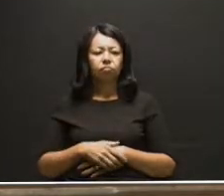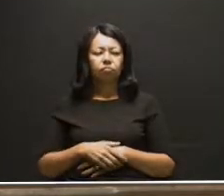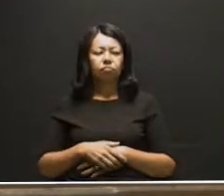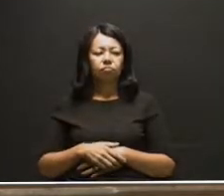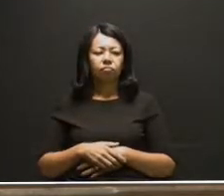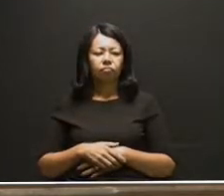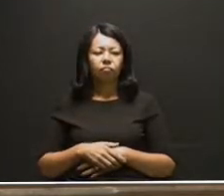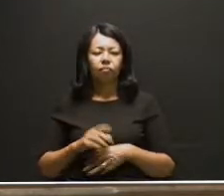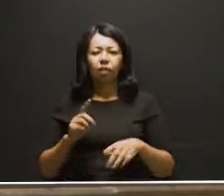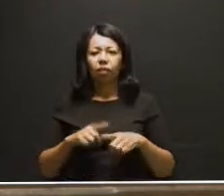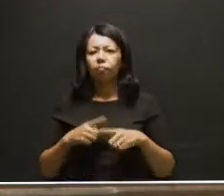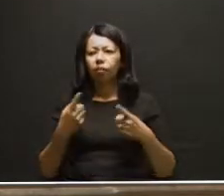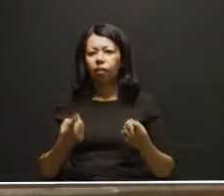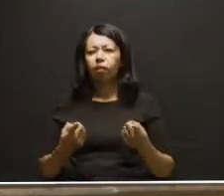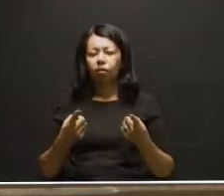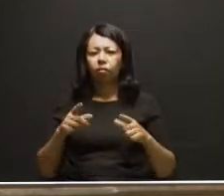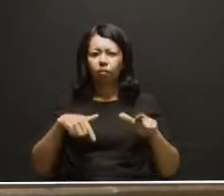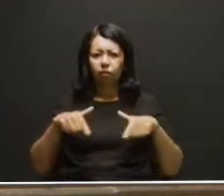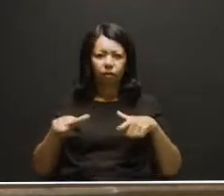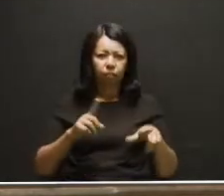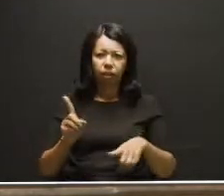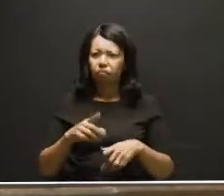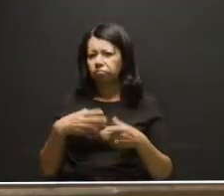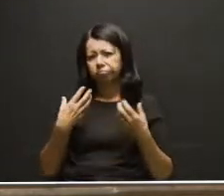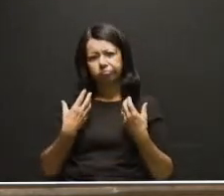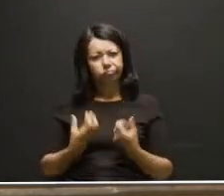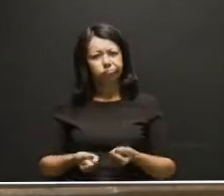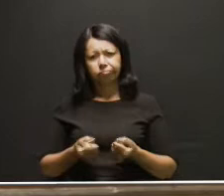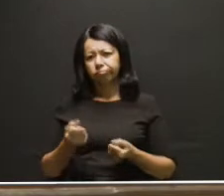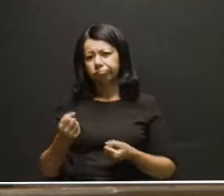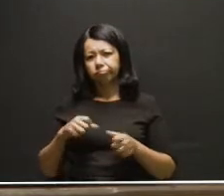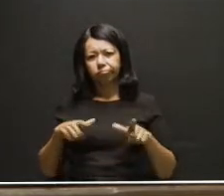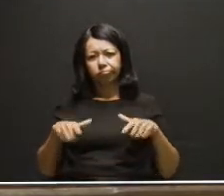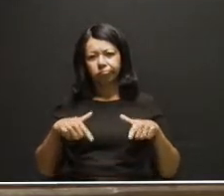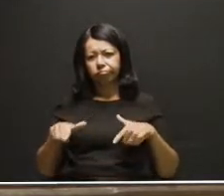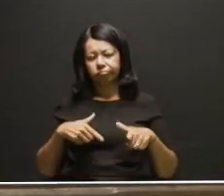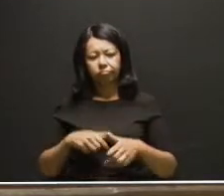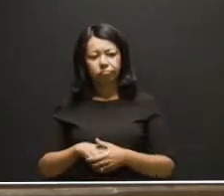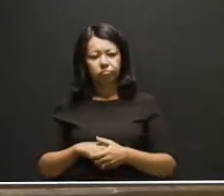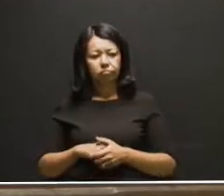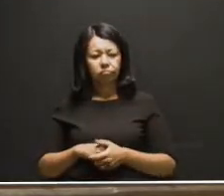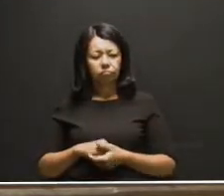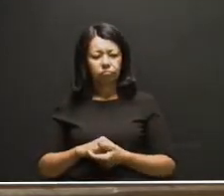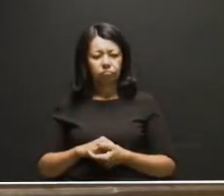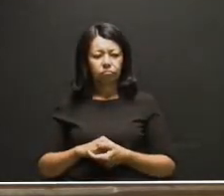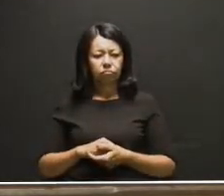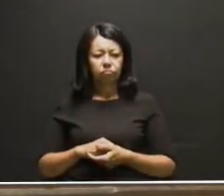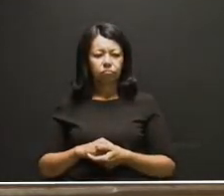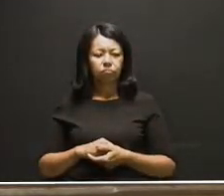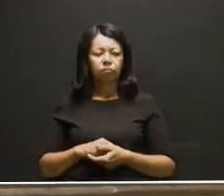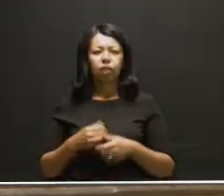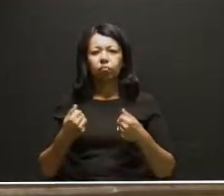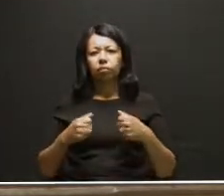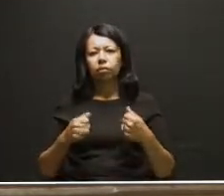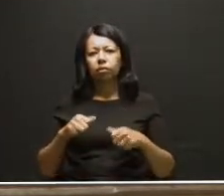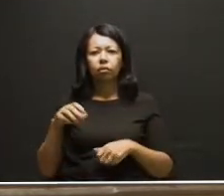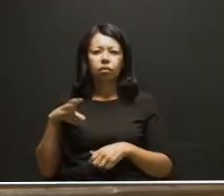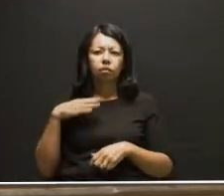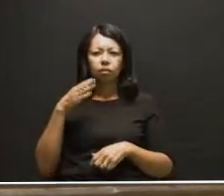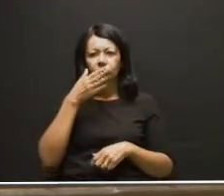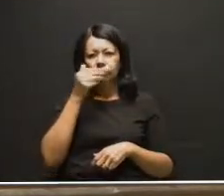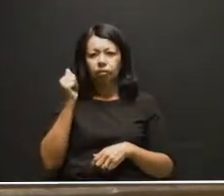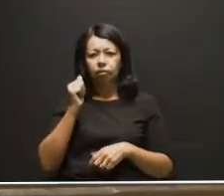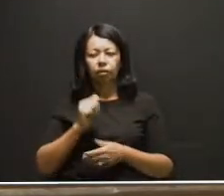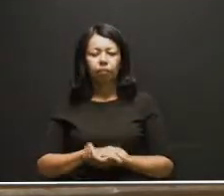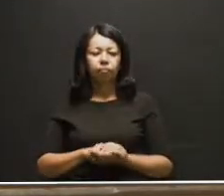legal mas na pasta não deu certo é entre o pedrinho ficar magoado comigo ea cidade melhorar eu prefiro uma cidade melhor